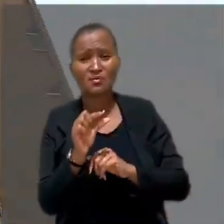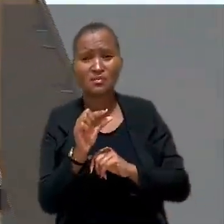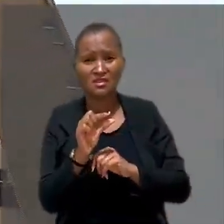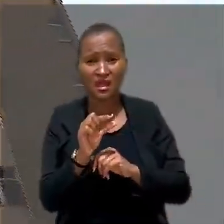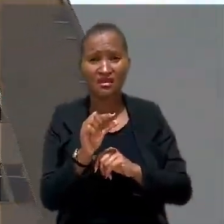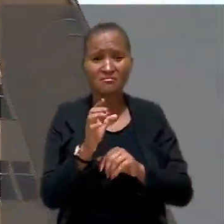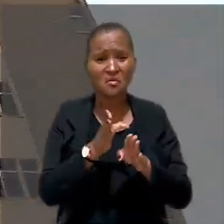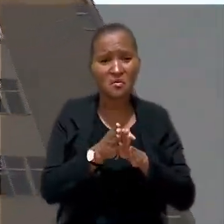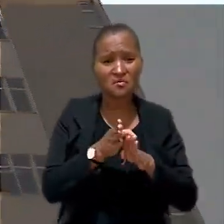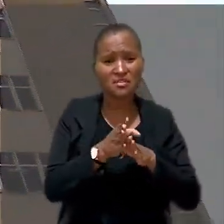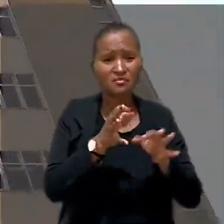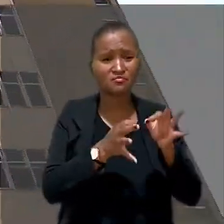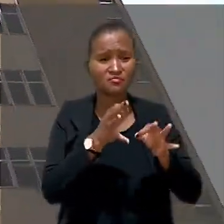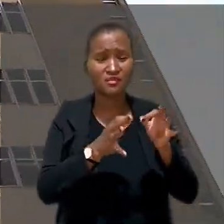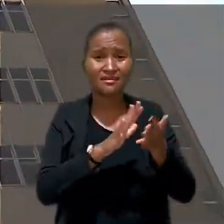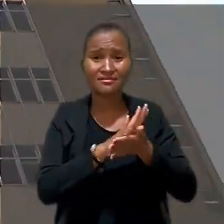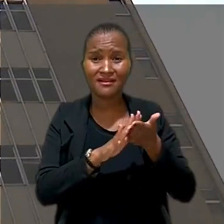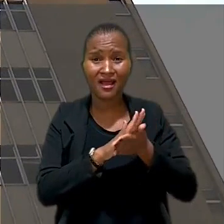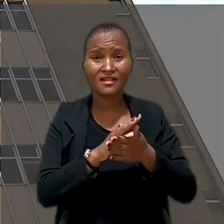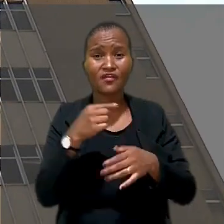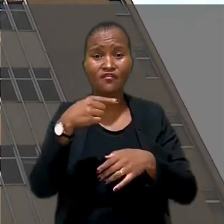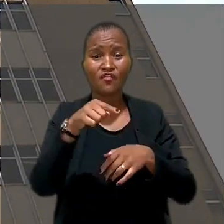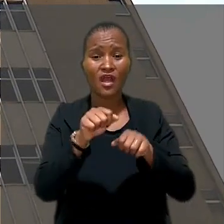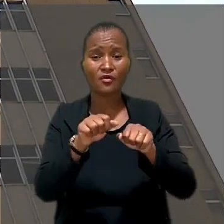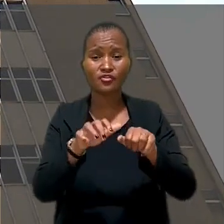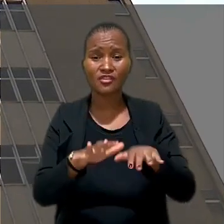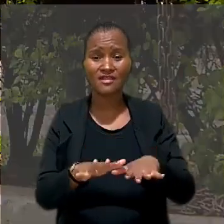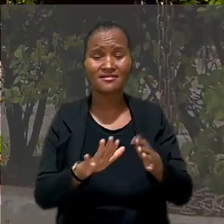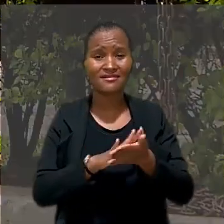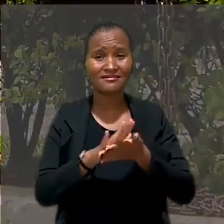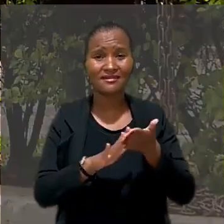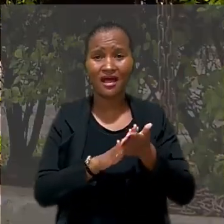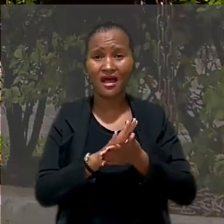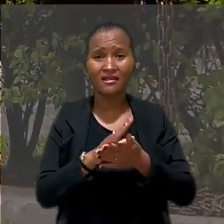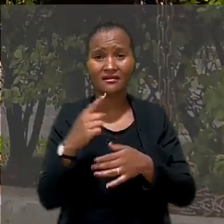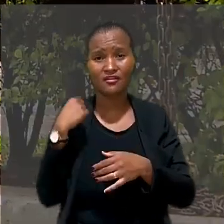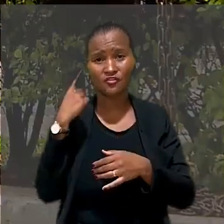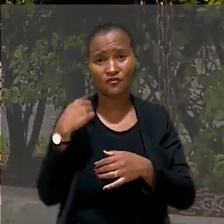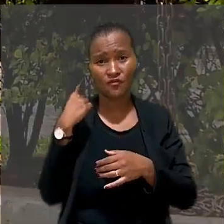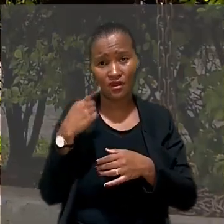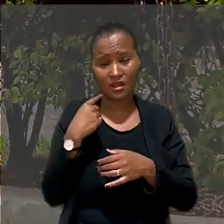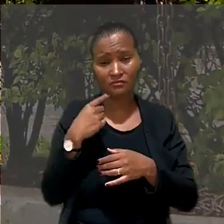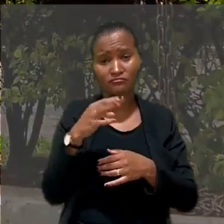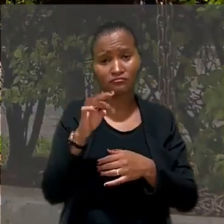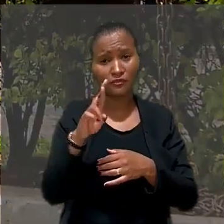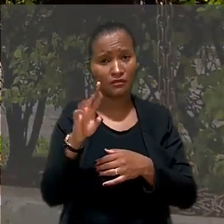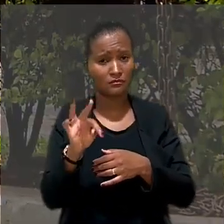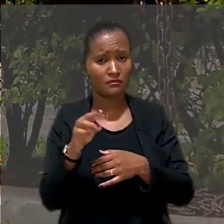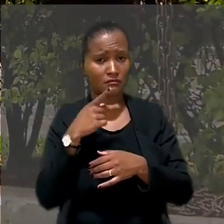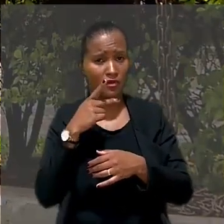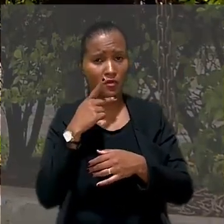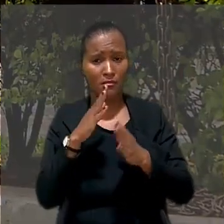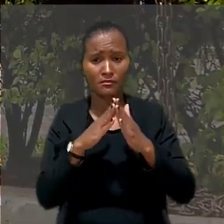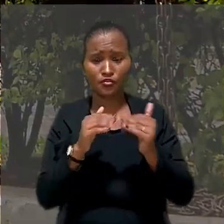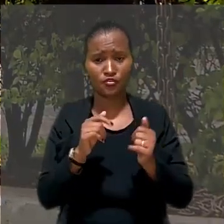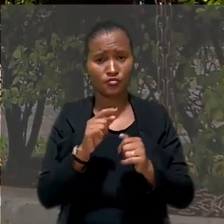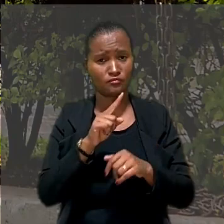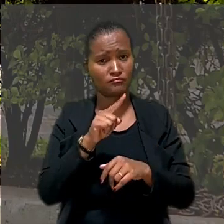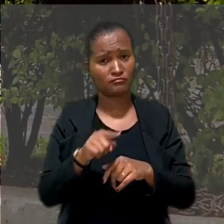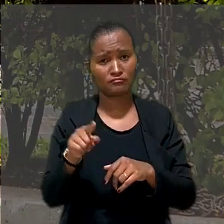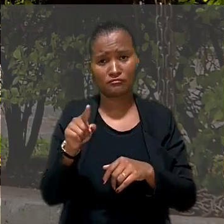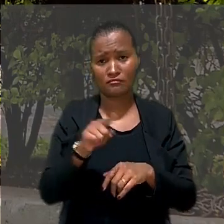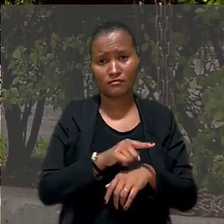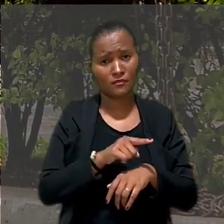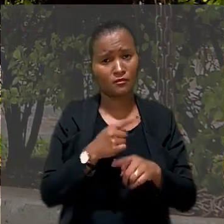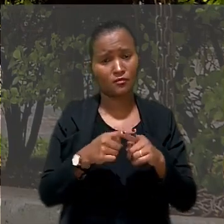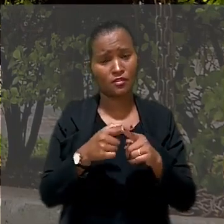e que tinha comparecido à audiência sem advogado. O TRT julgou o pedido improcedente, considerando não haver